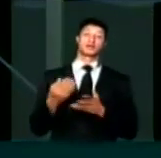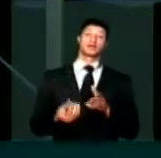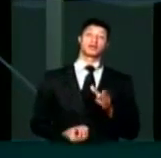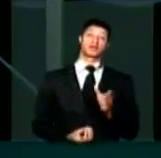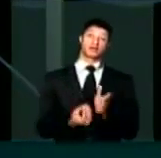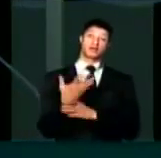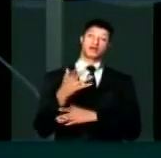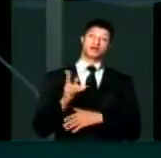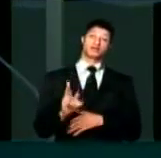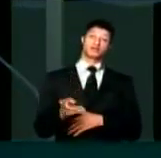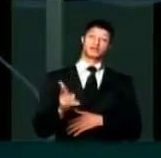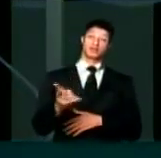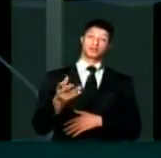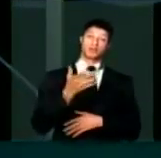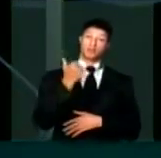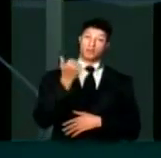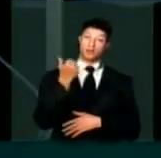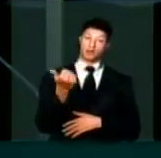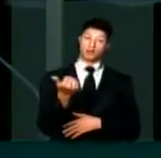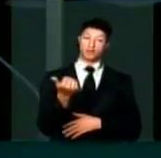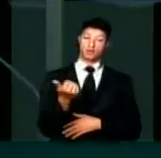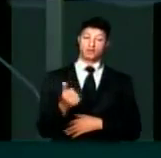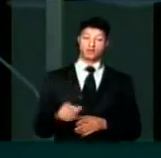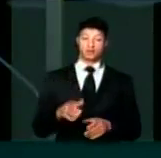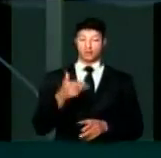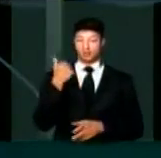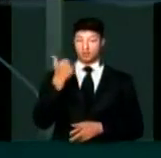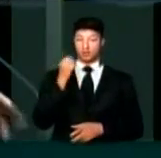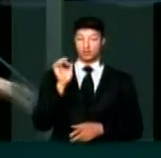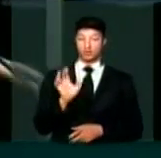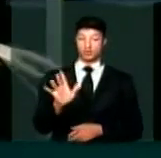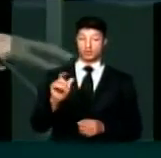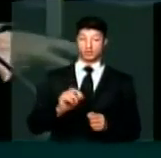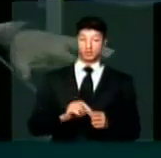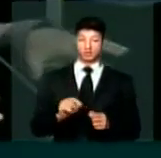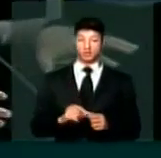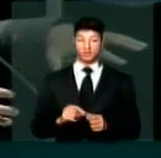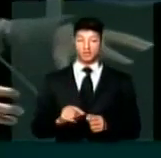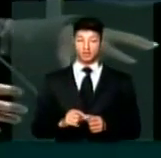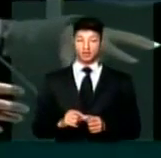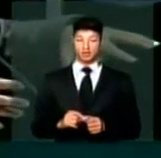criar sempre o melhor. E o melhor só se faz